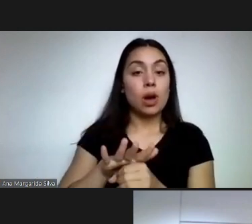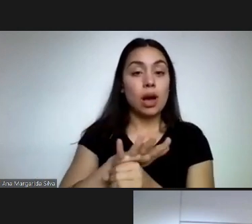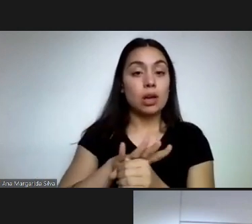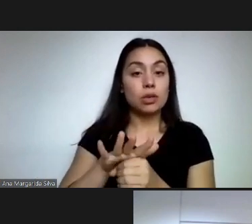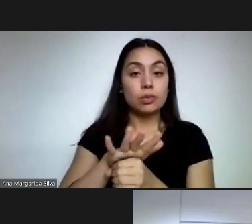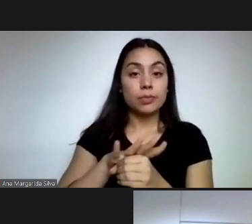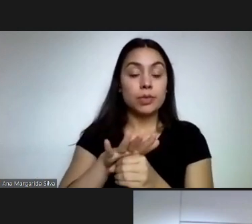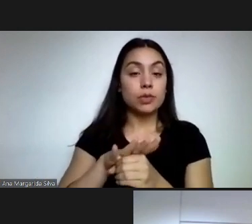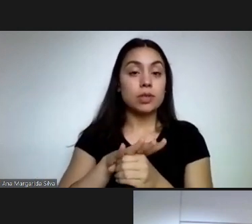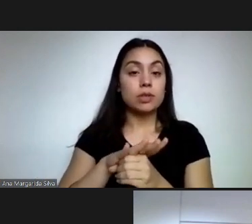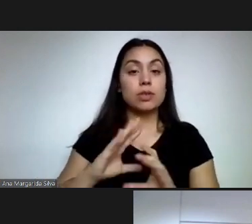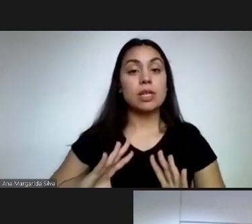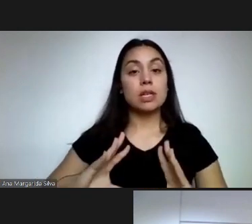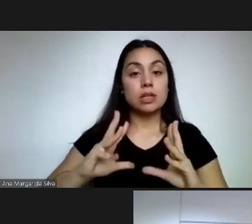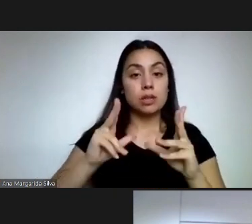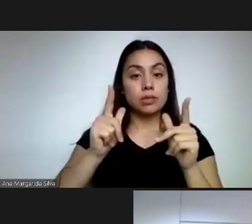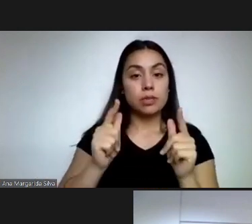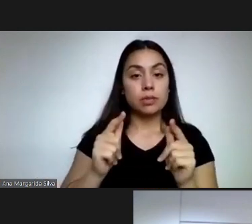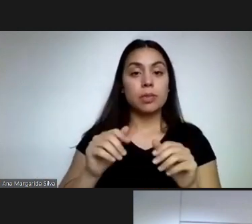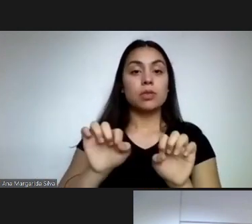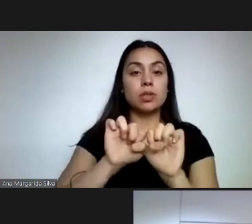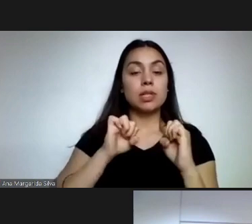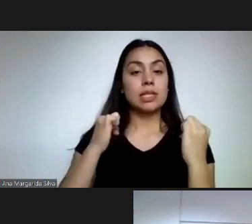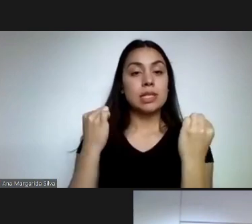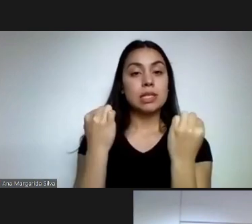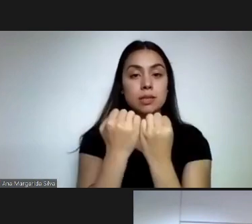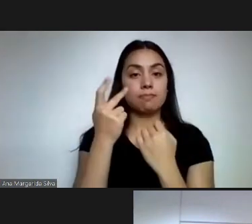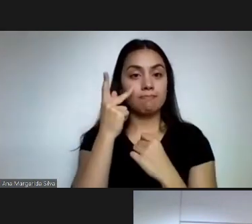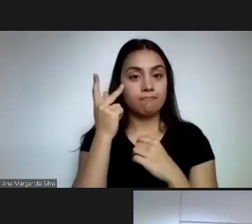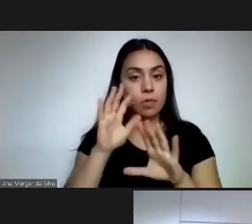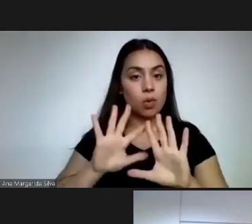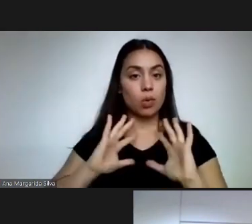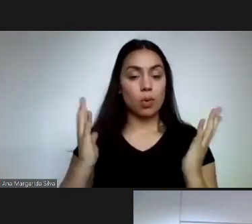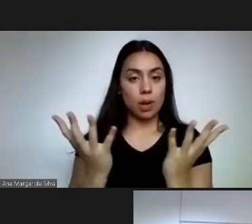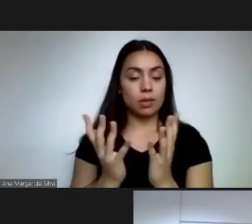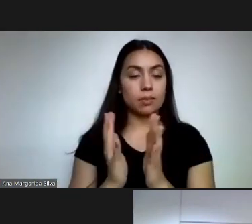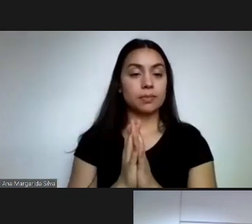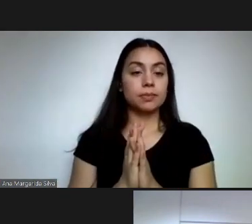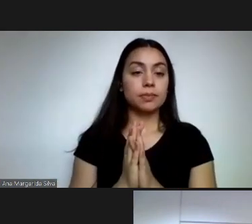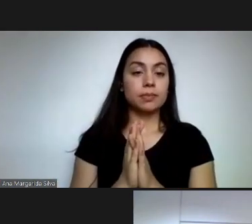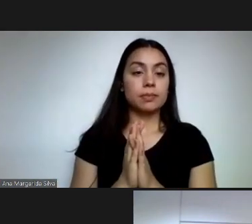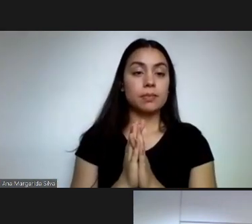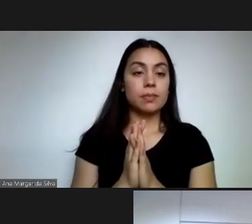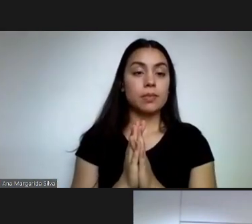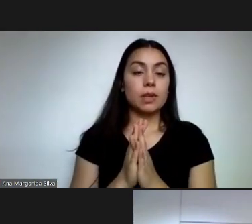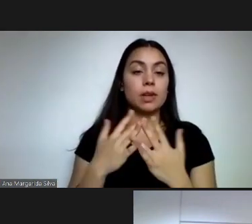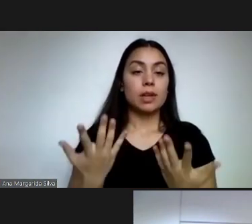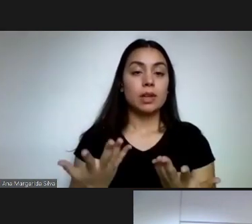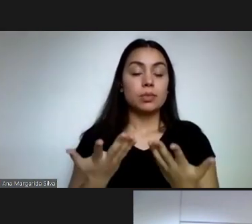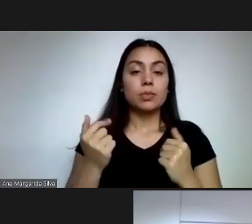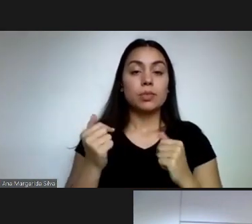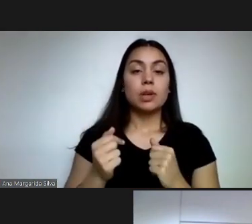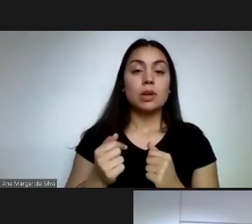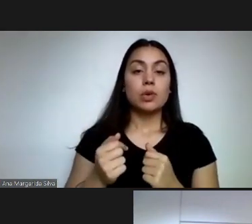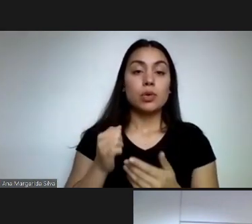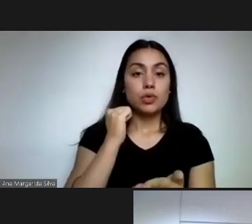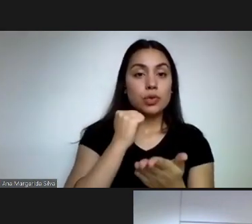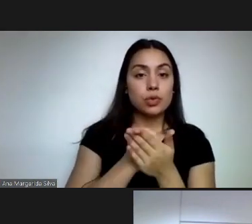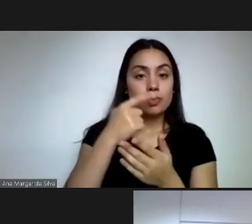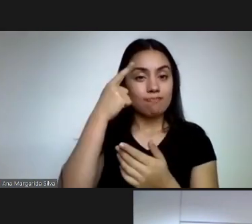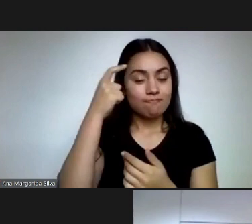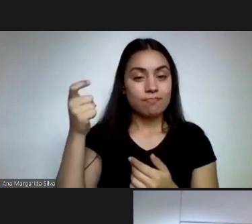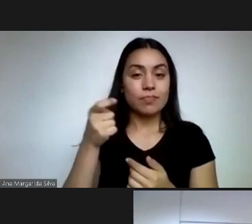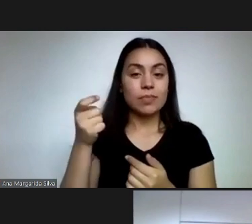para o desenvolvimento e cidadania global, que acima de tudo pretende ser um espaço, não é? Pretende promover esta reflexão